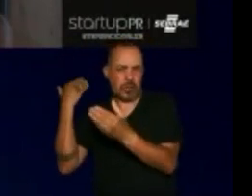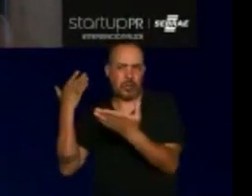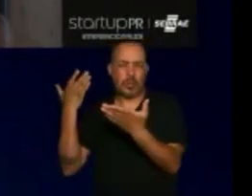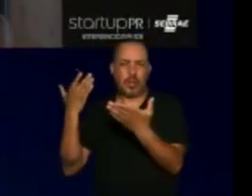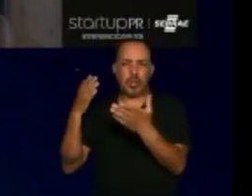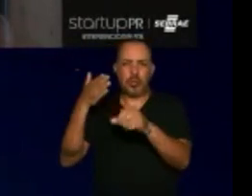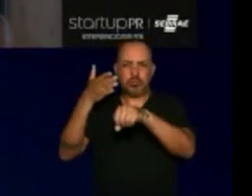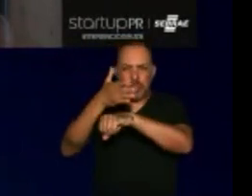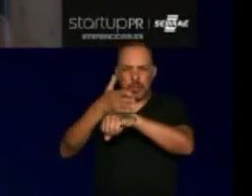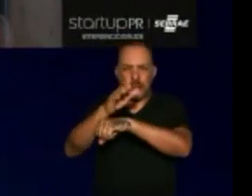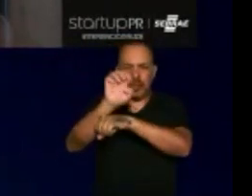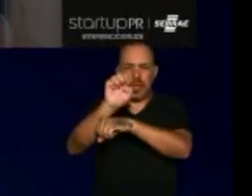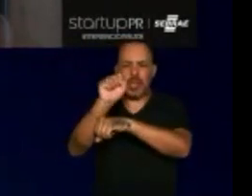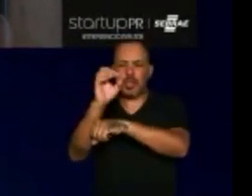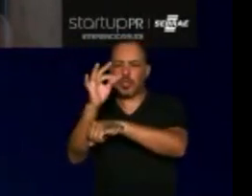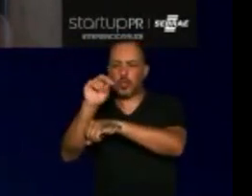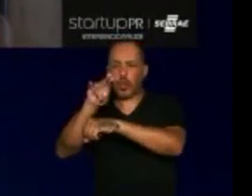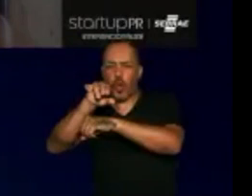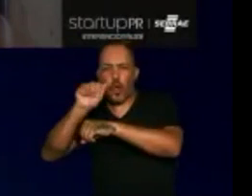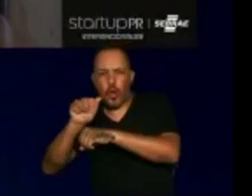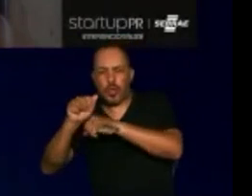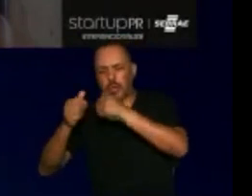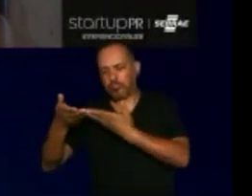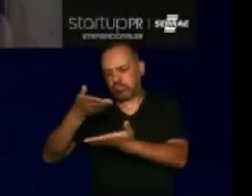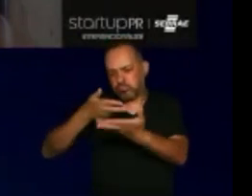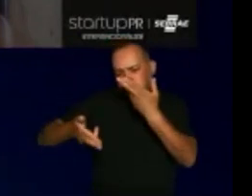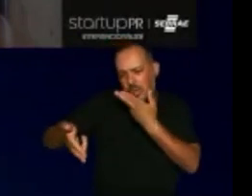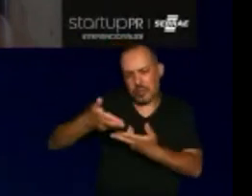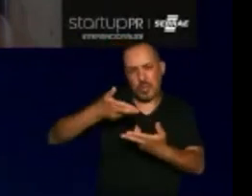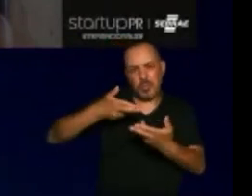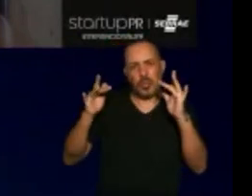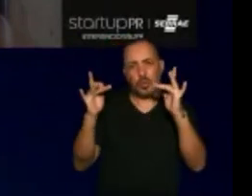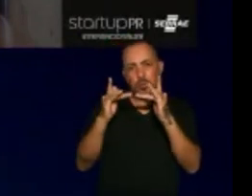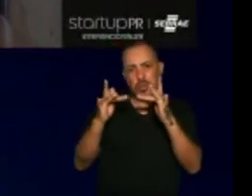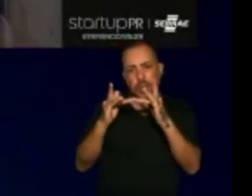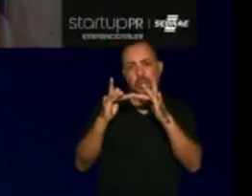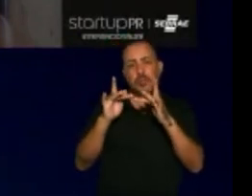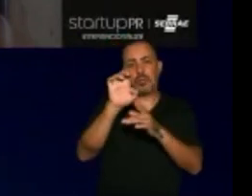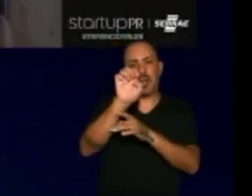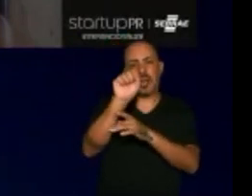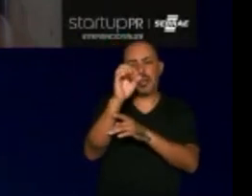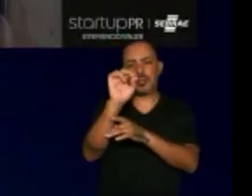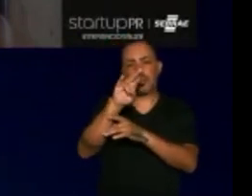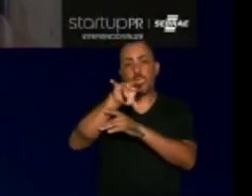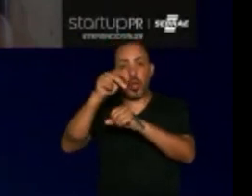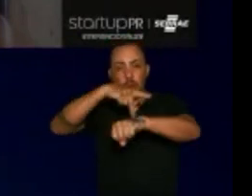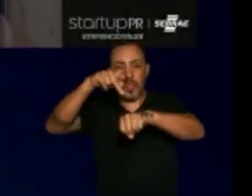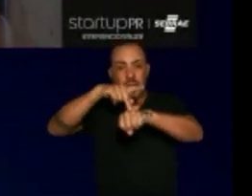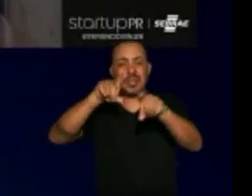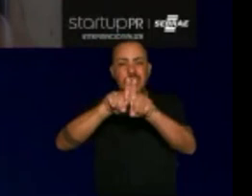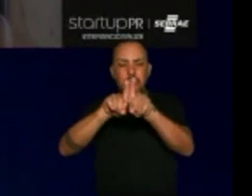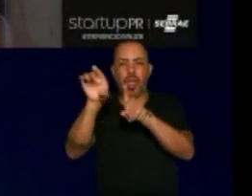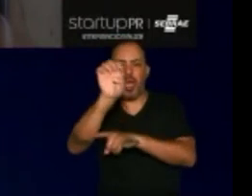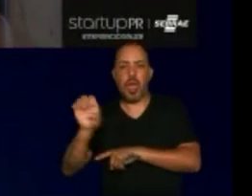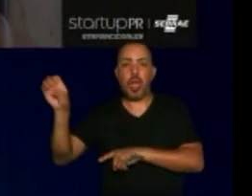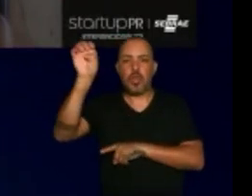parceiro nosso na Estônia, e que tem muito relacionamento, muito contato com a Estônia e com a Europa. Então, nós criamos esse edital